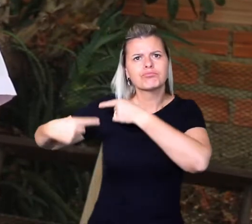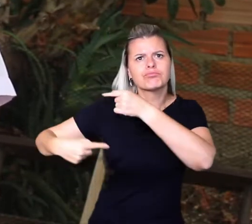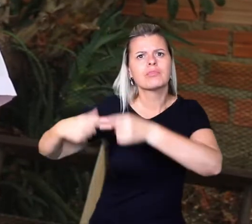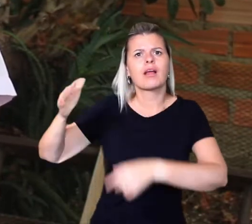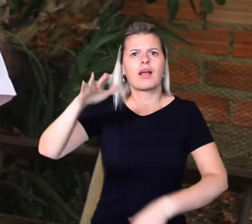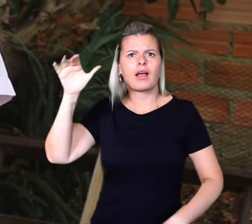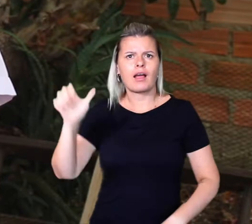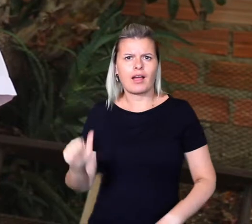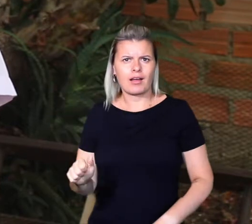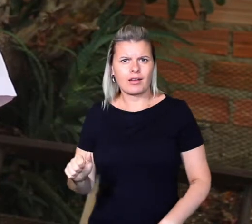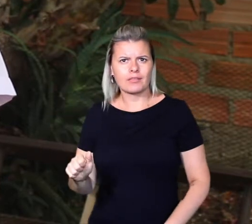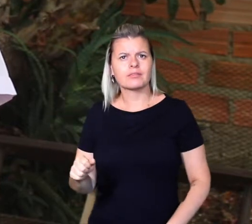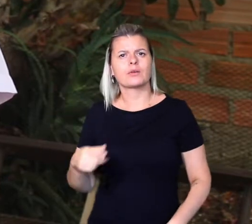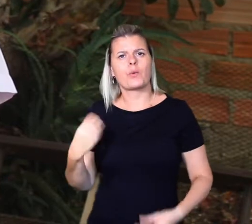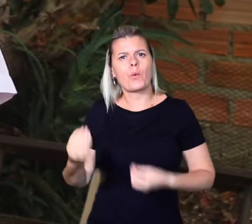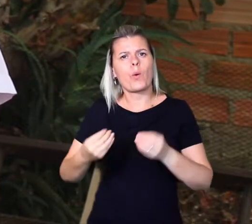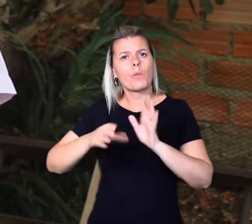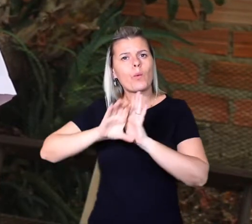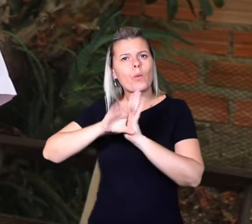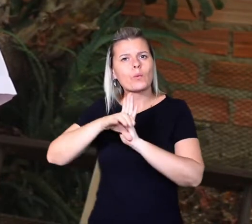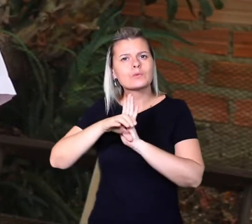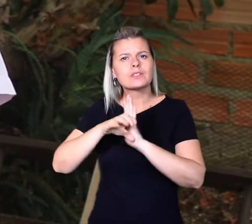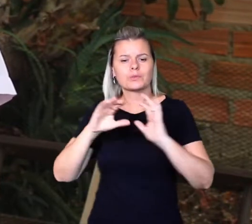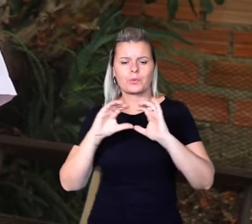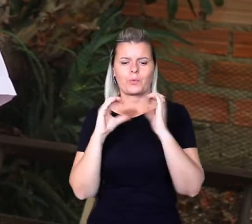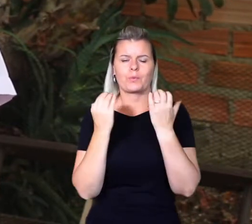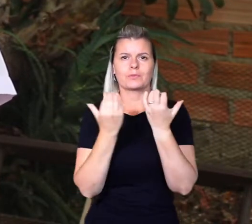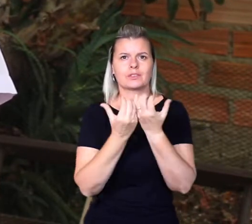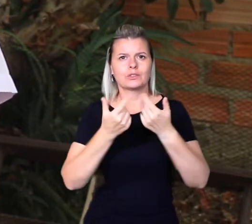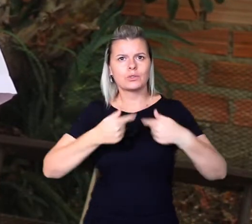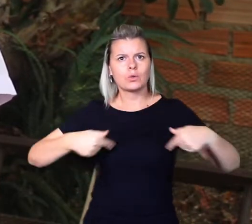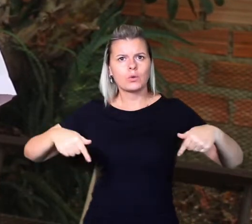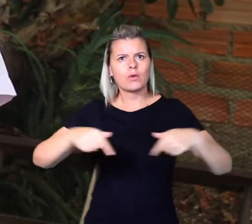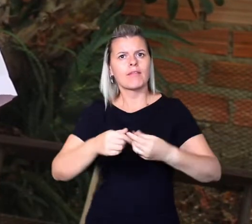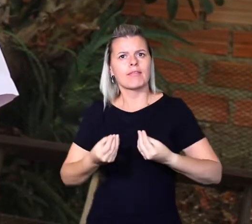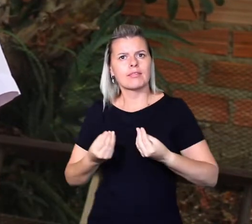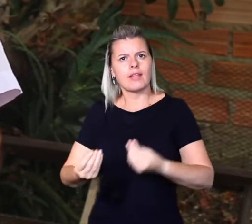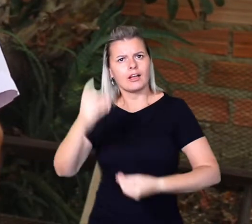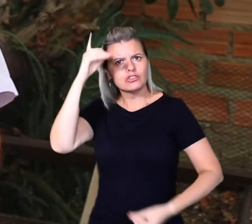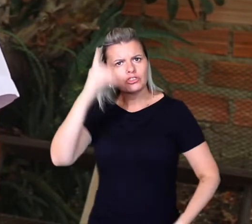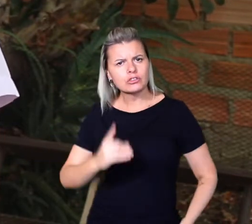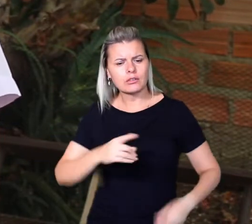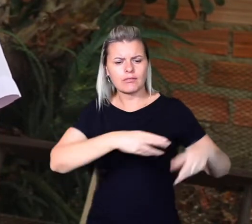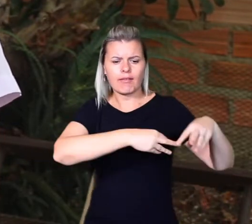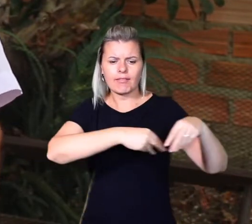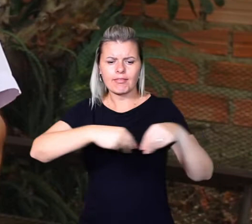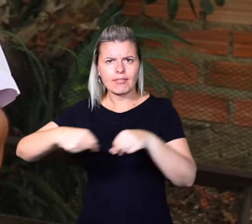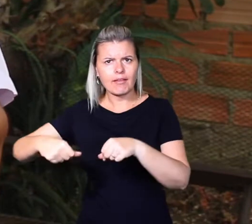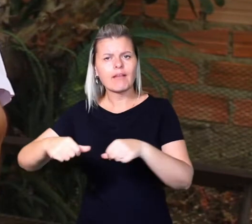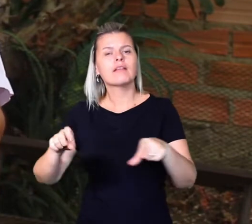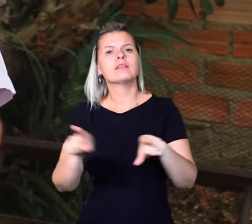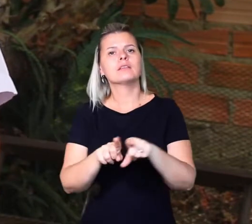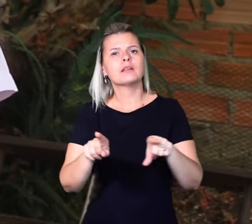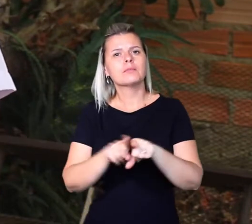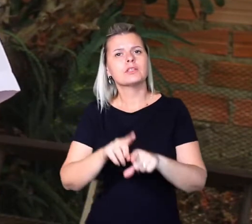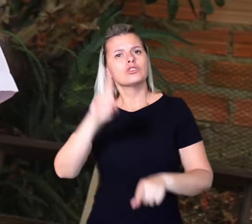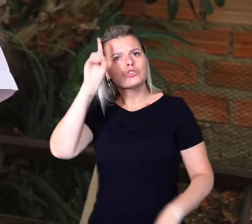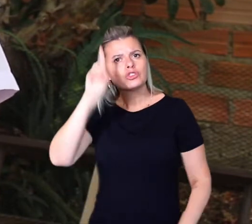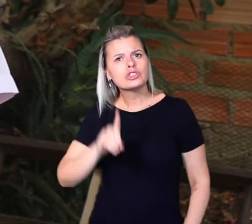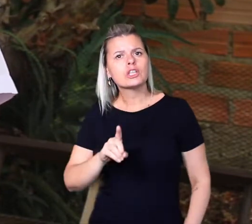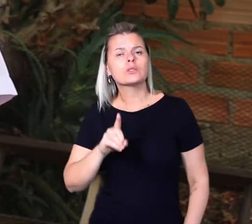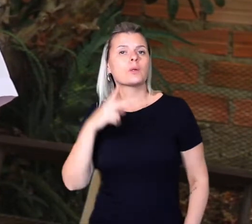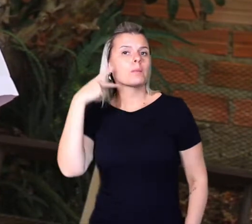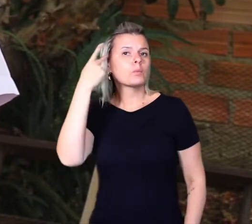aos descendentes de africanos, enquanto esse conceito de comunidades quilombolas, ao direito à terra e por consequência